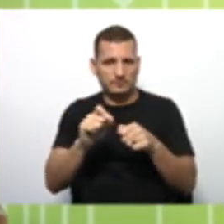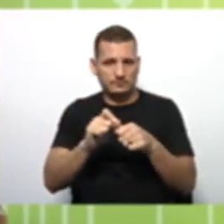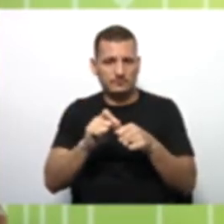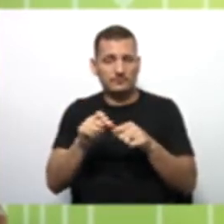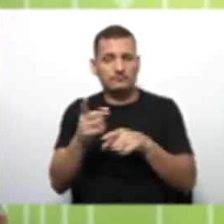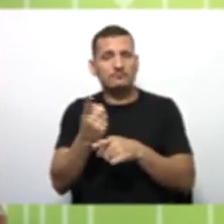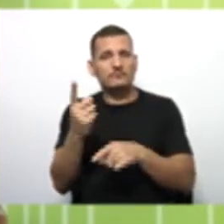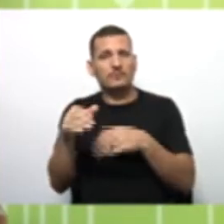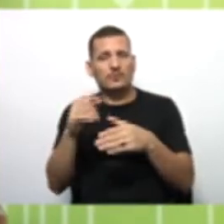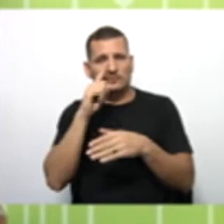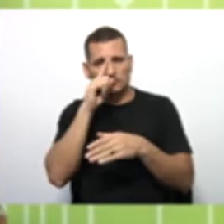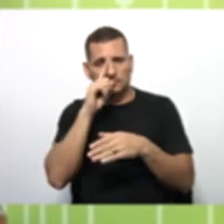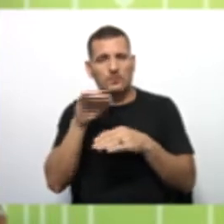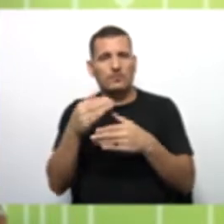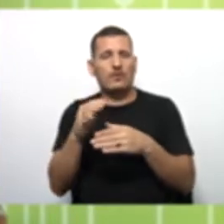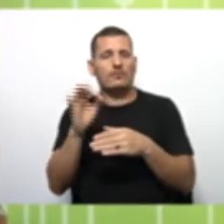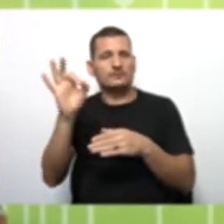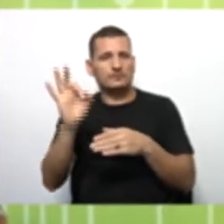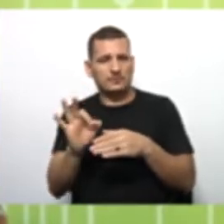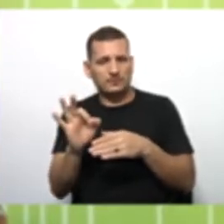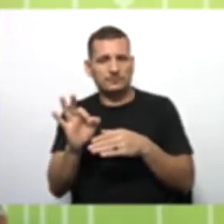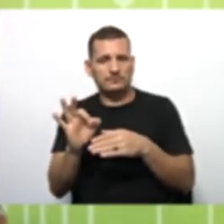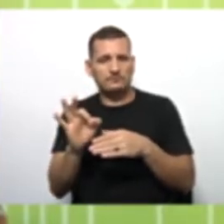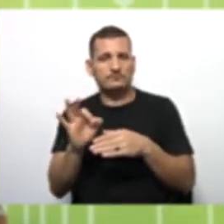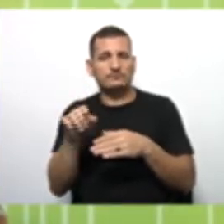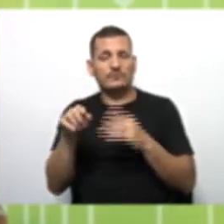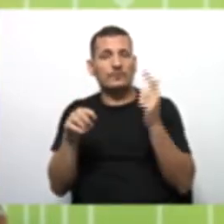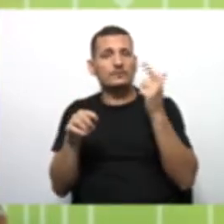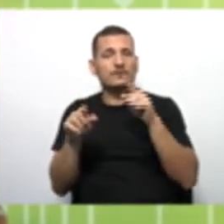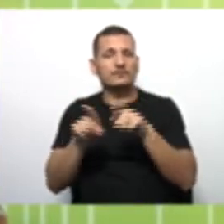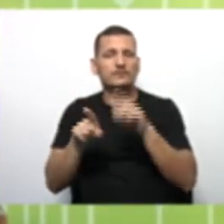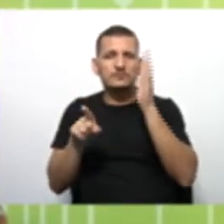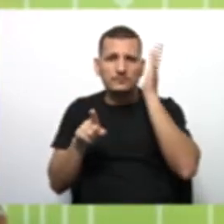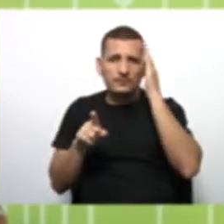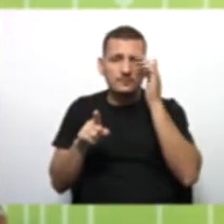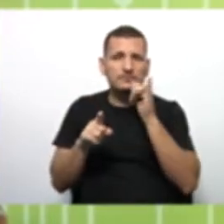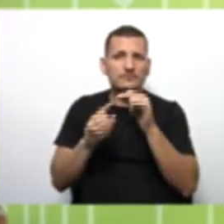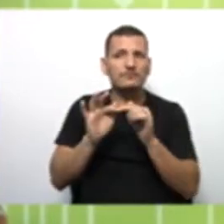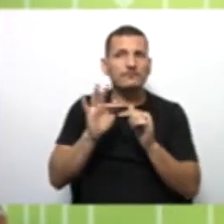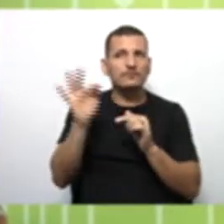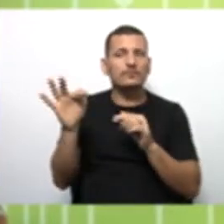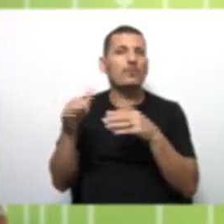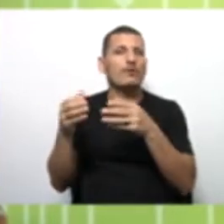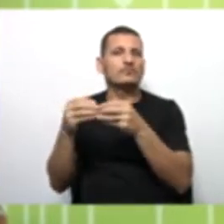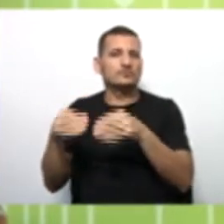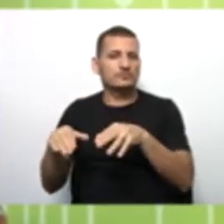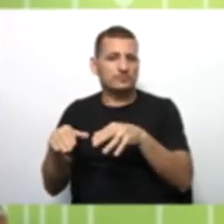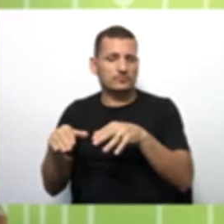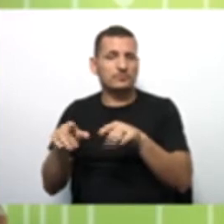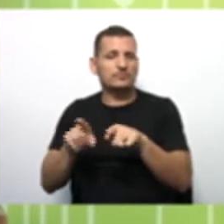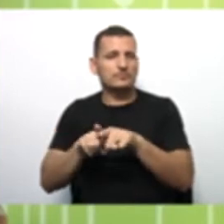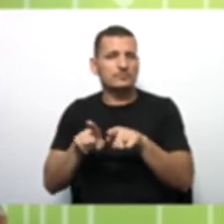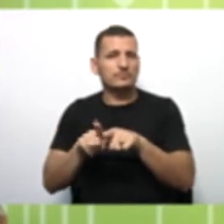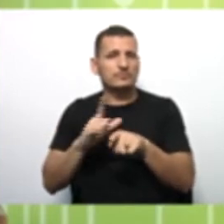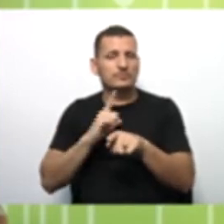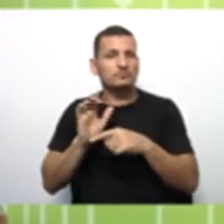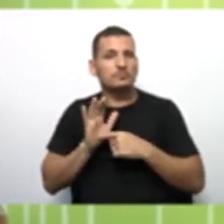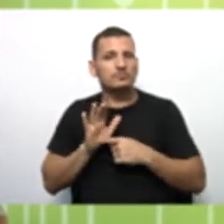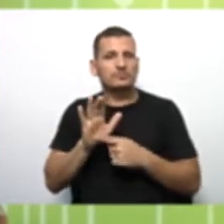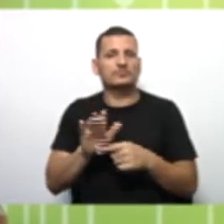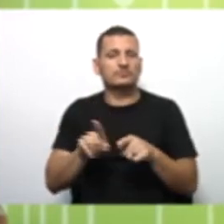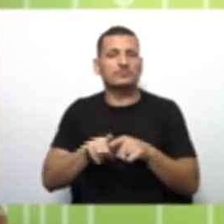é o risco, identificam qual é a probabilidade, eles conseguem prever até o impacto e ainda te dão uma resposta